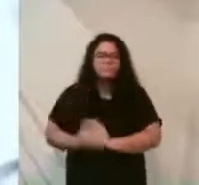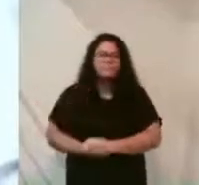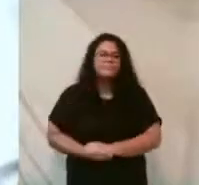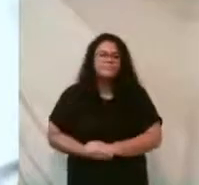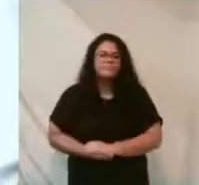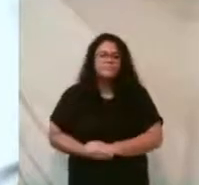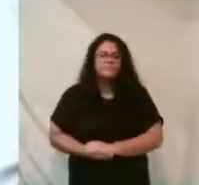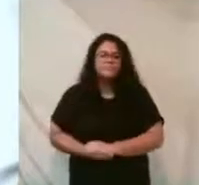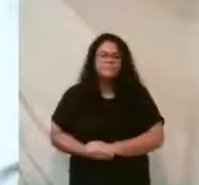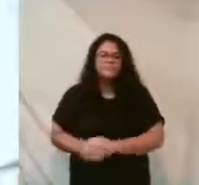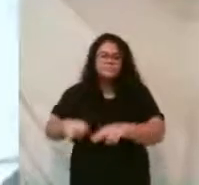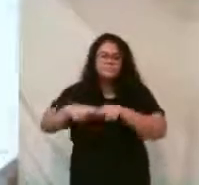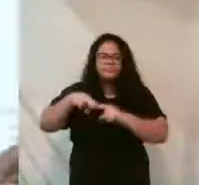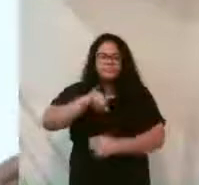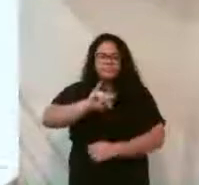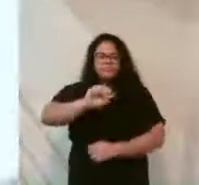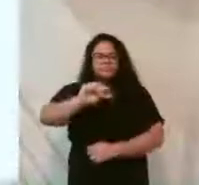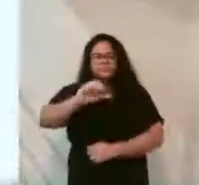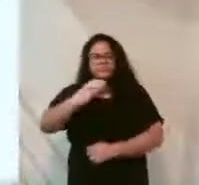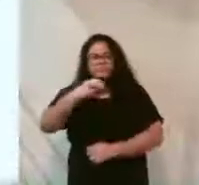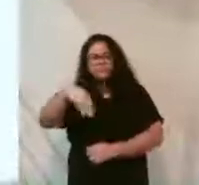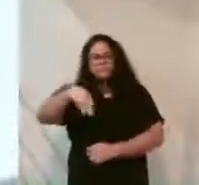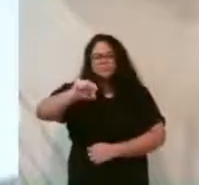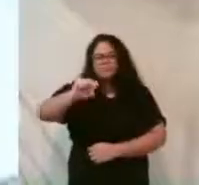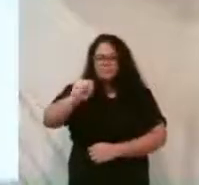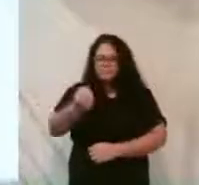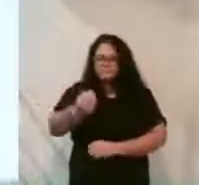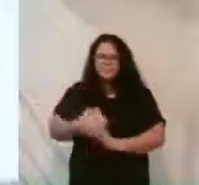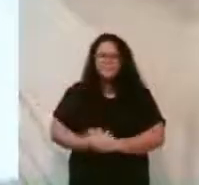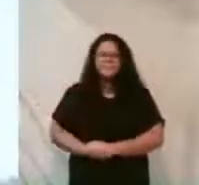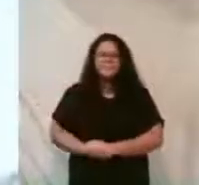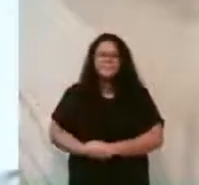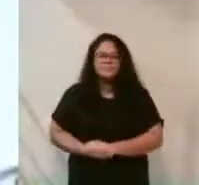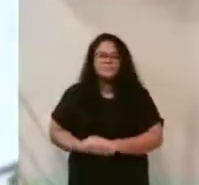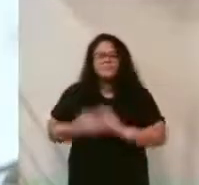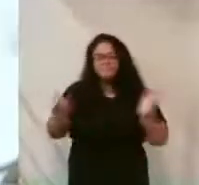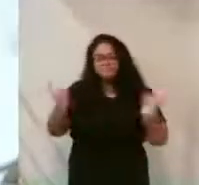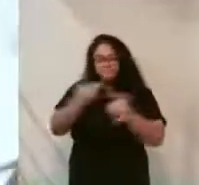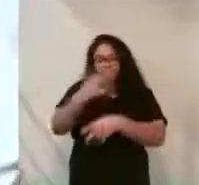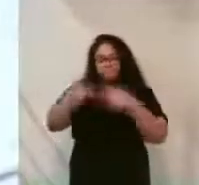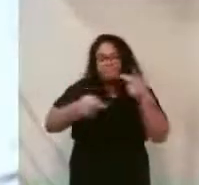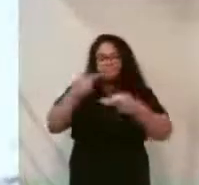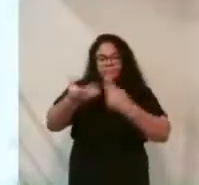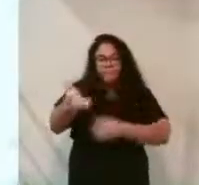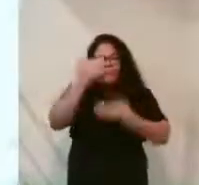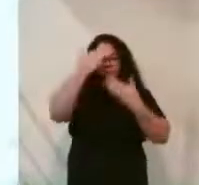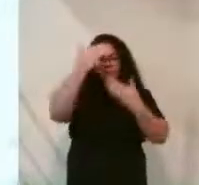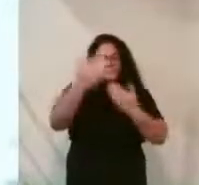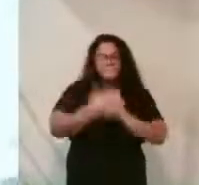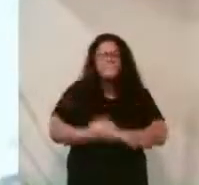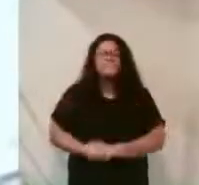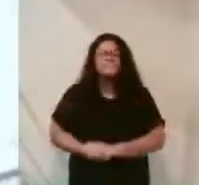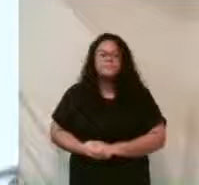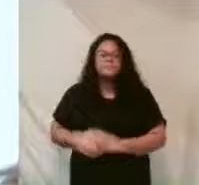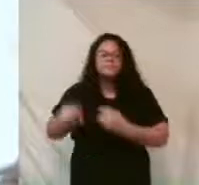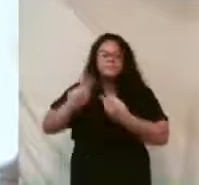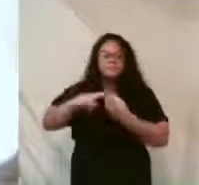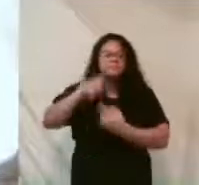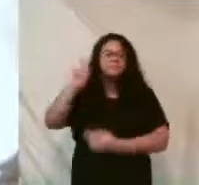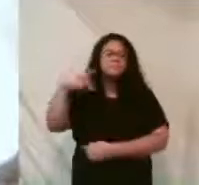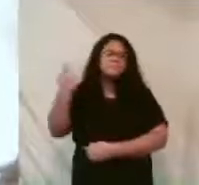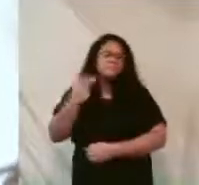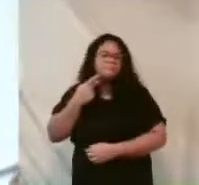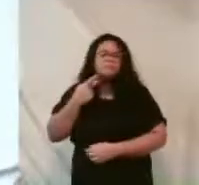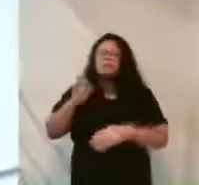através do ICMS Verde. Bom, para terminar nossa fala aqui, que eu gostaria muito de agradecer, não sei se ela é promotora,